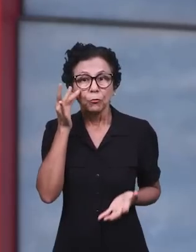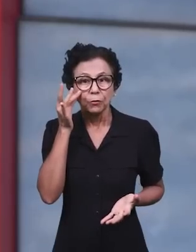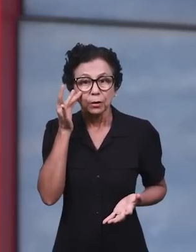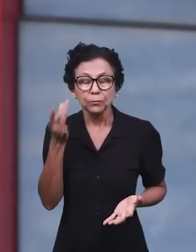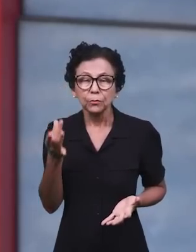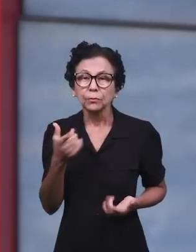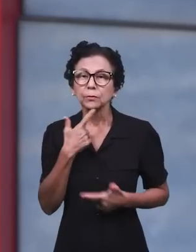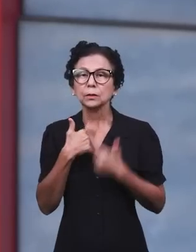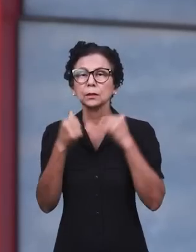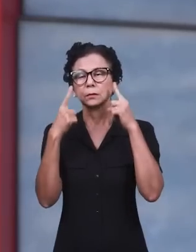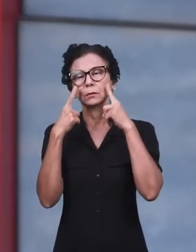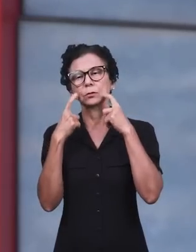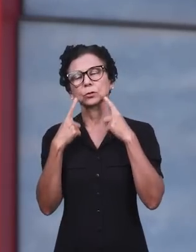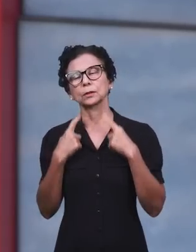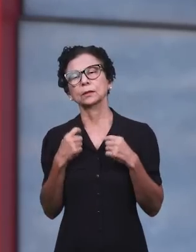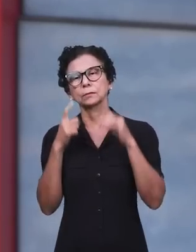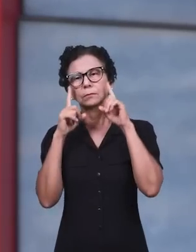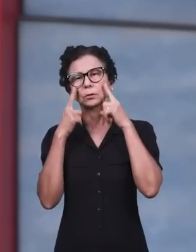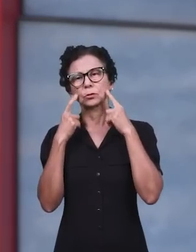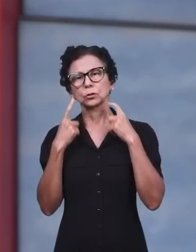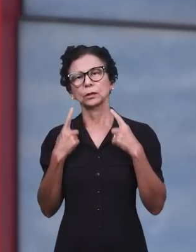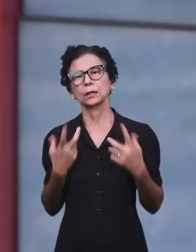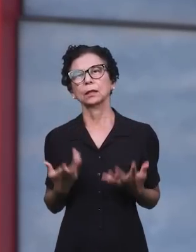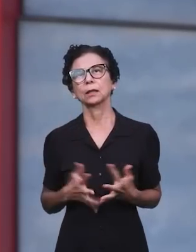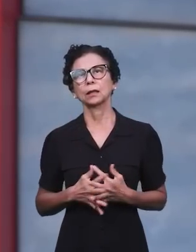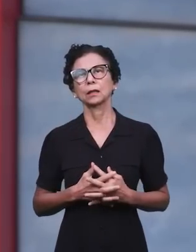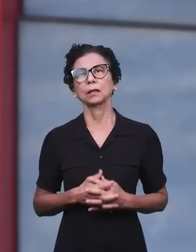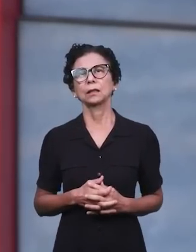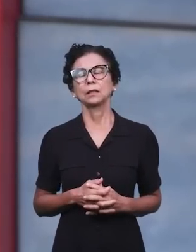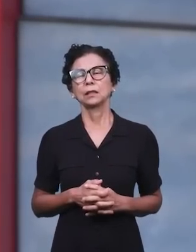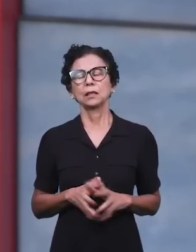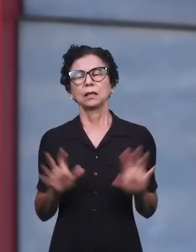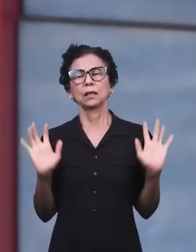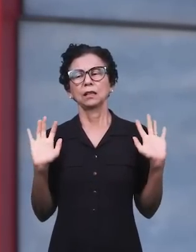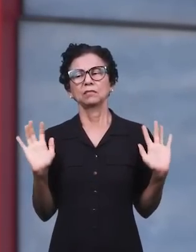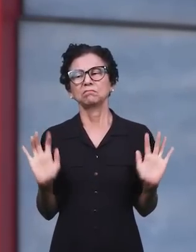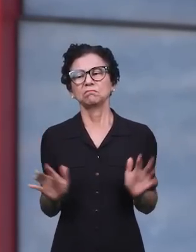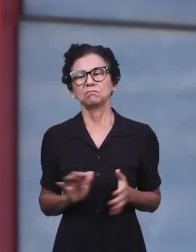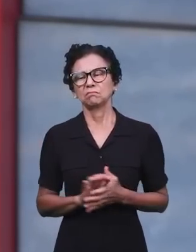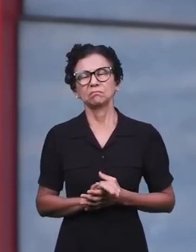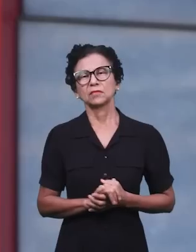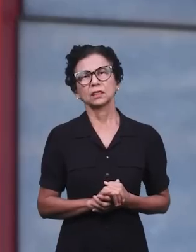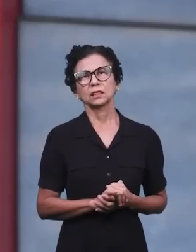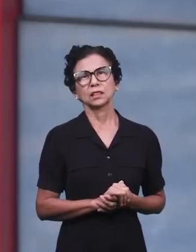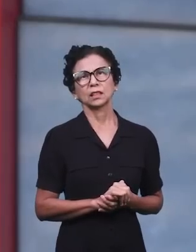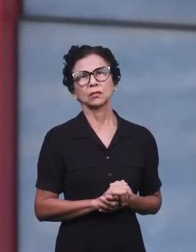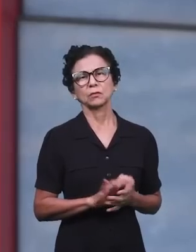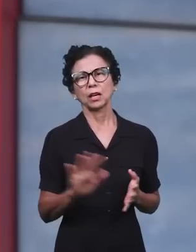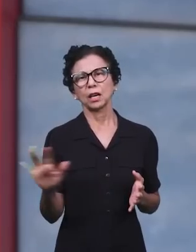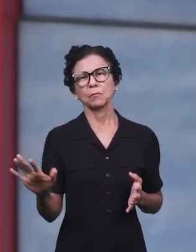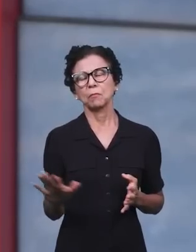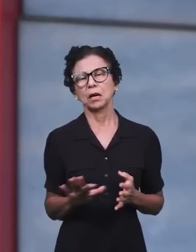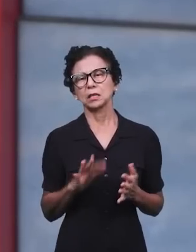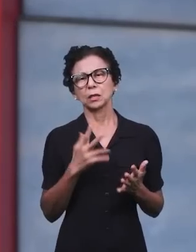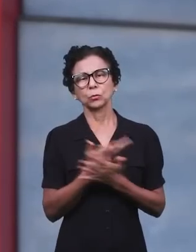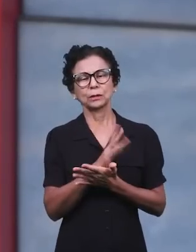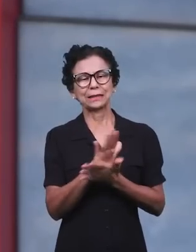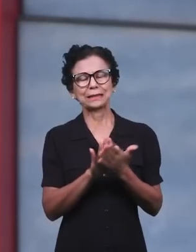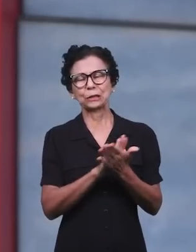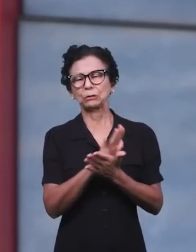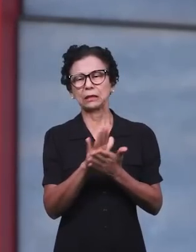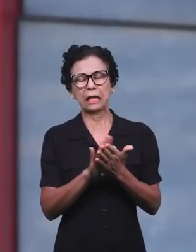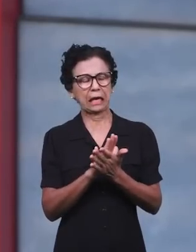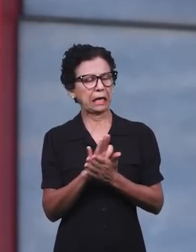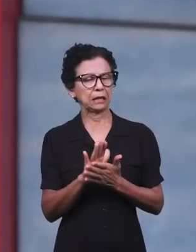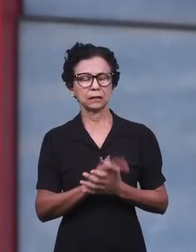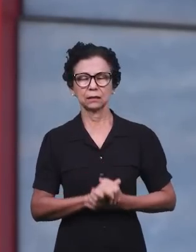chorar. Porque, mas não tem nada meu afetado, tudo meu foi preservado, eu não fui atingido em